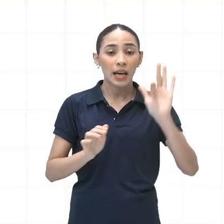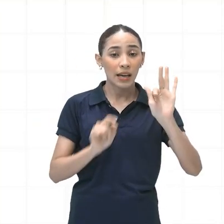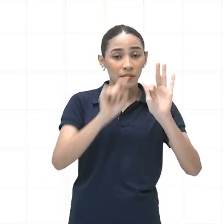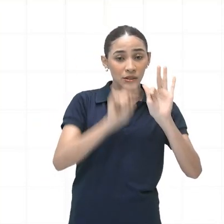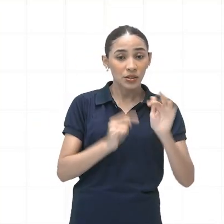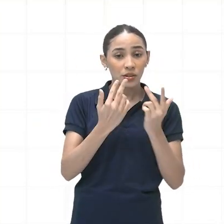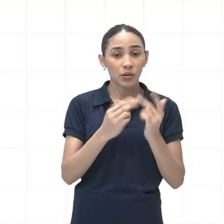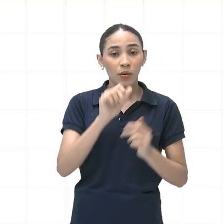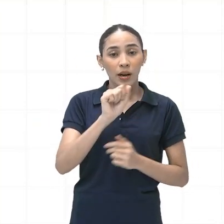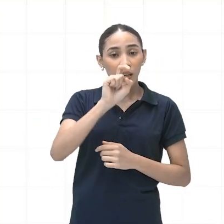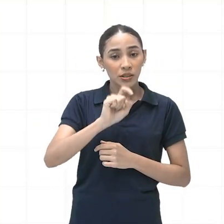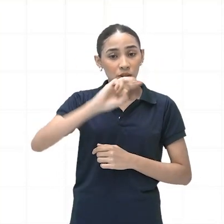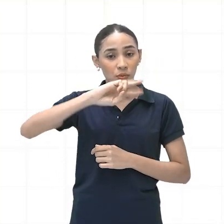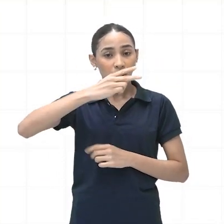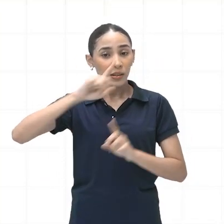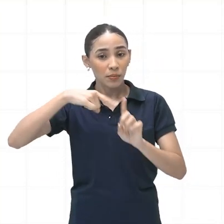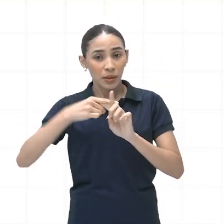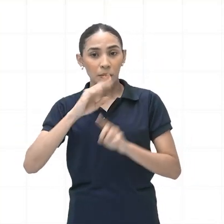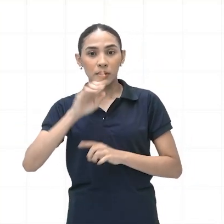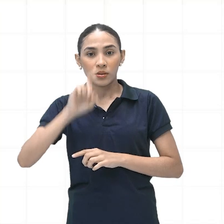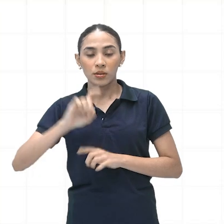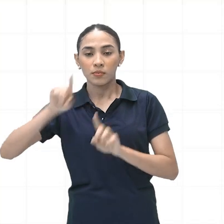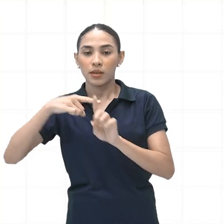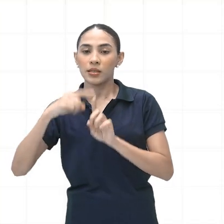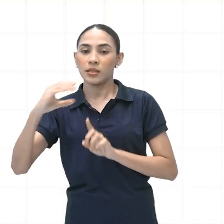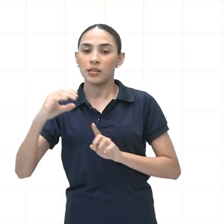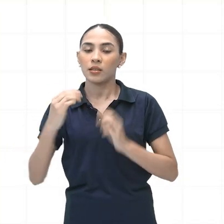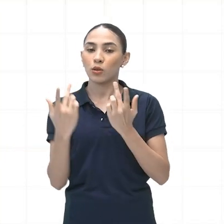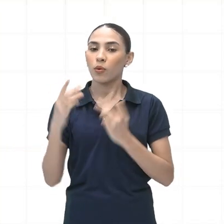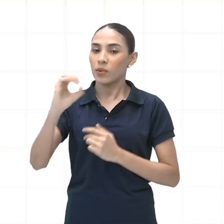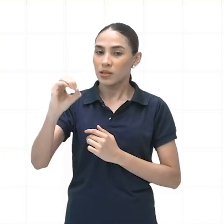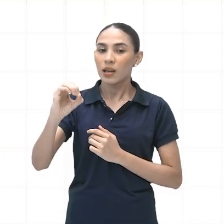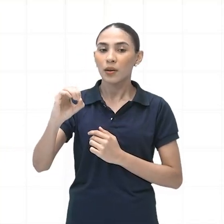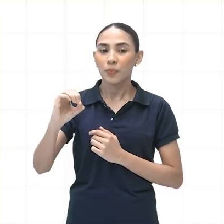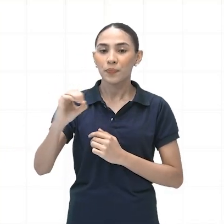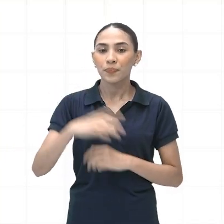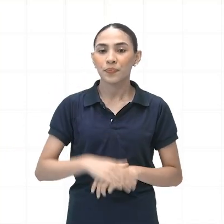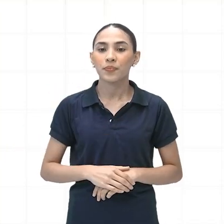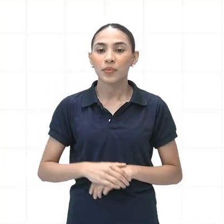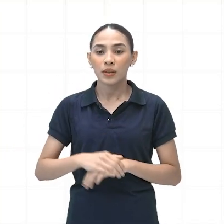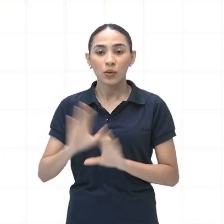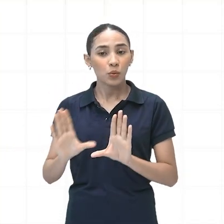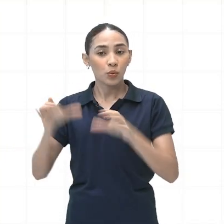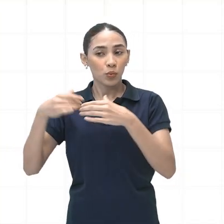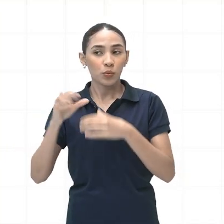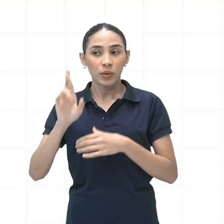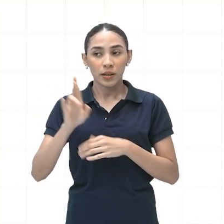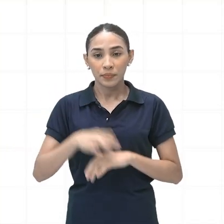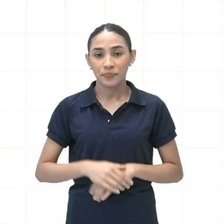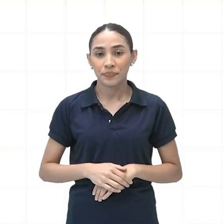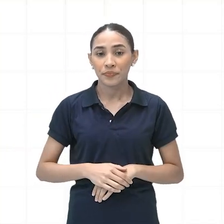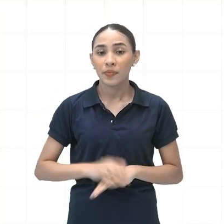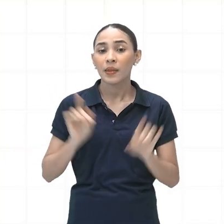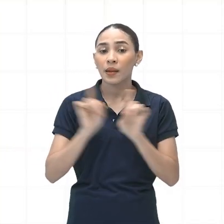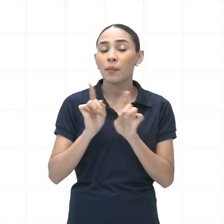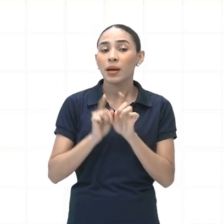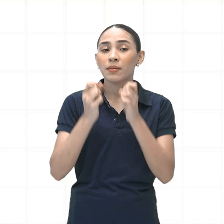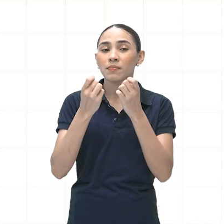a x² mais bx mais c igual a 0 para todo x pertencente aos reais. E aqui nós